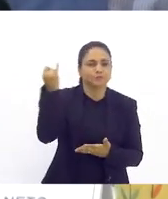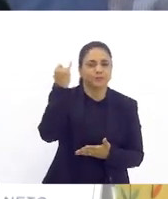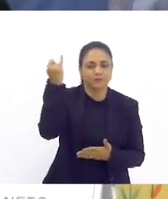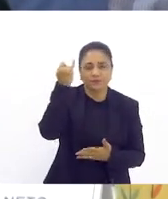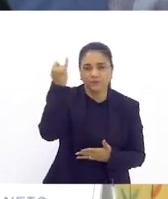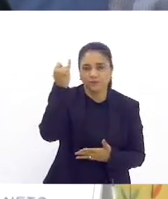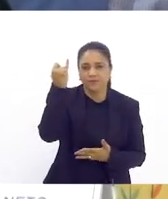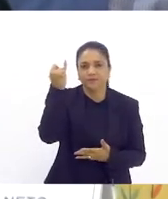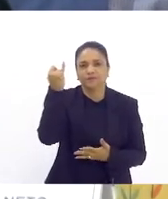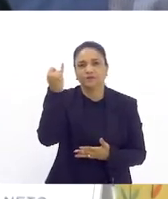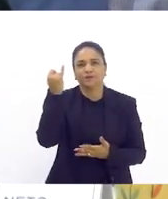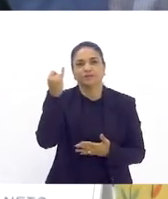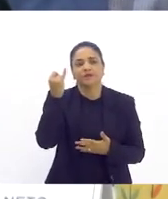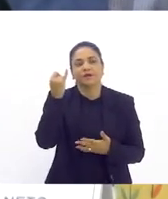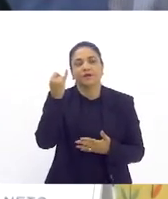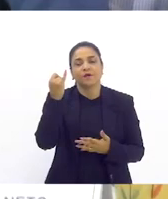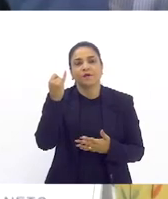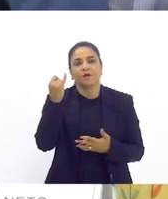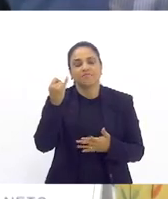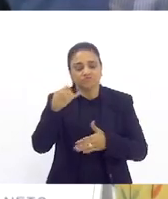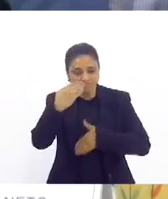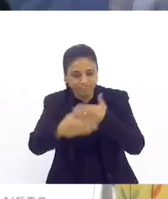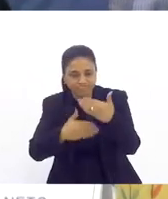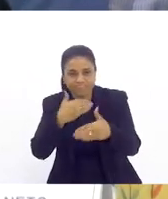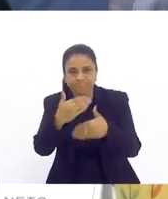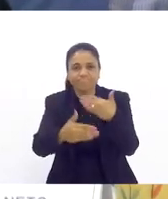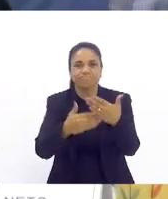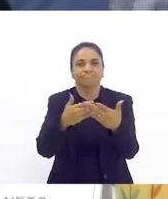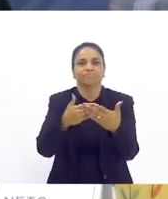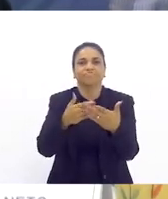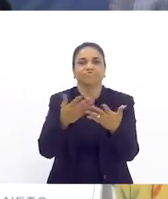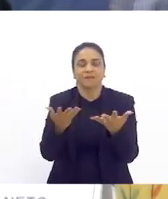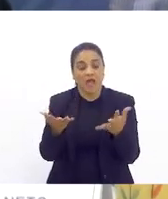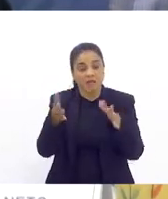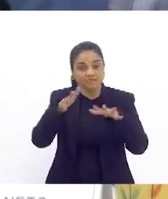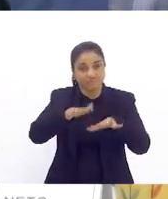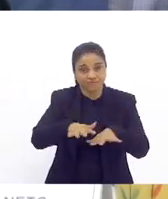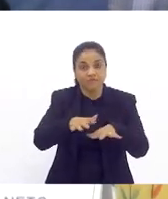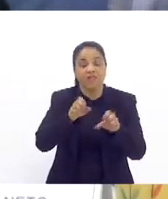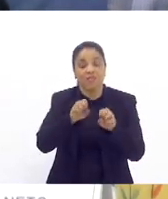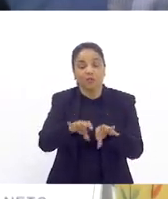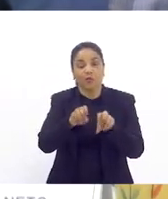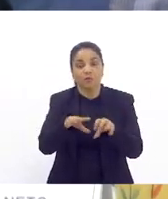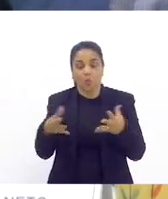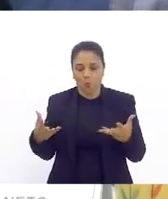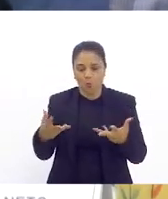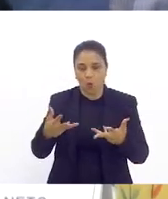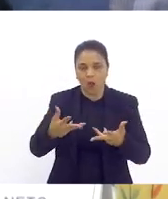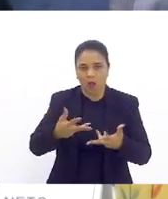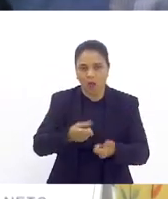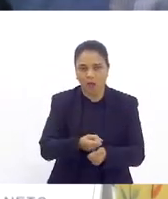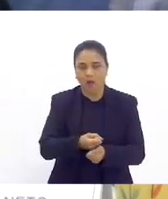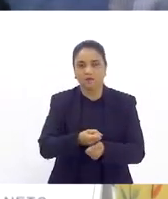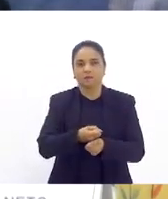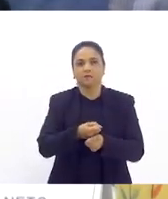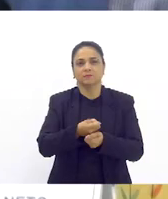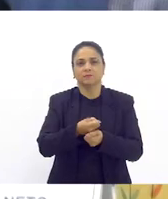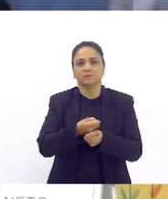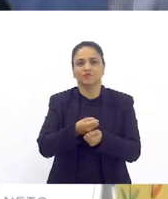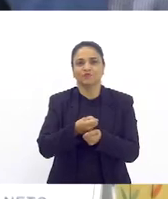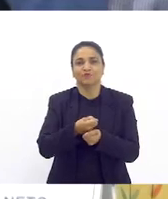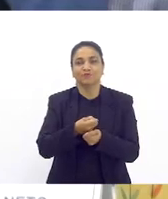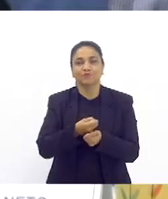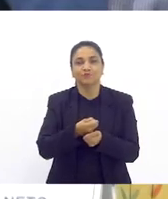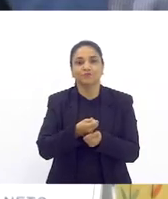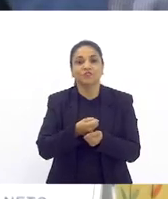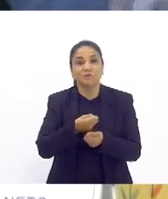possamos dar seguimento para integralização de uma educação de qualidade principalmente Educação de